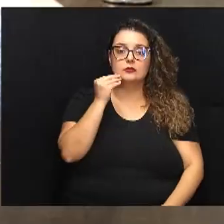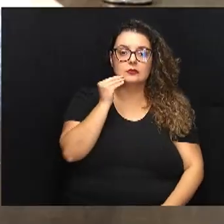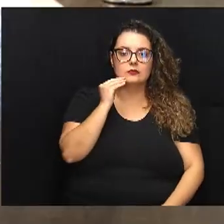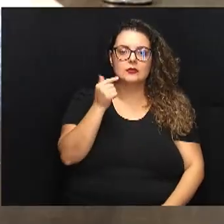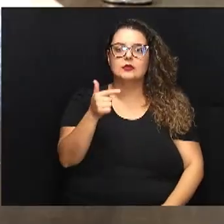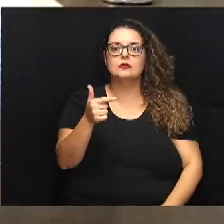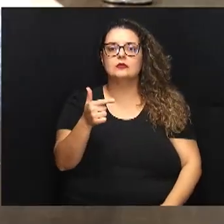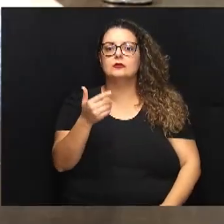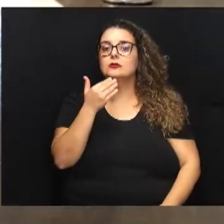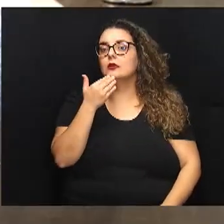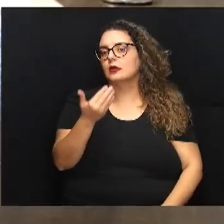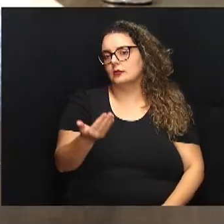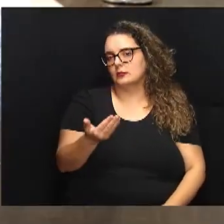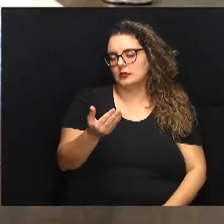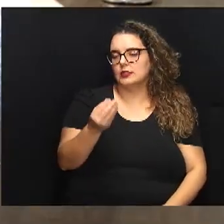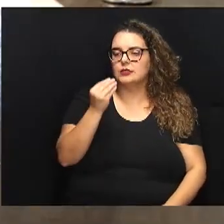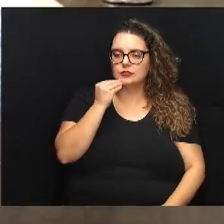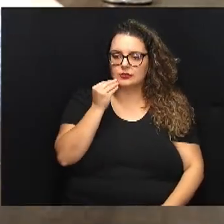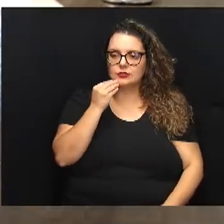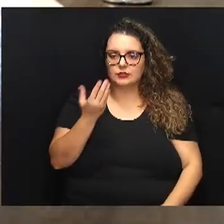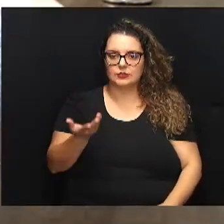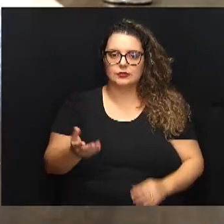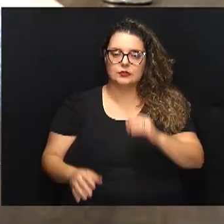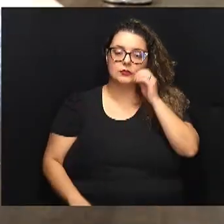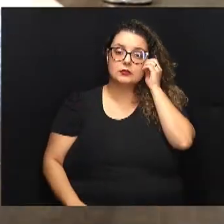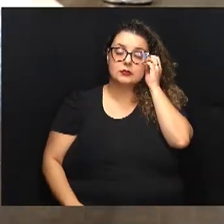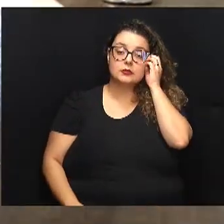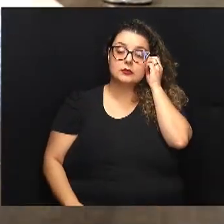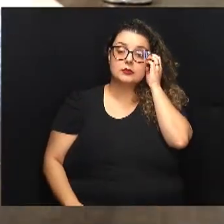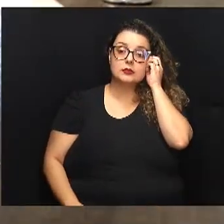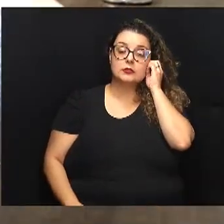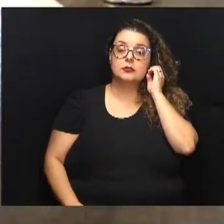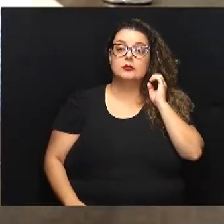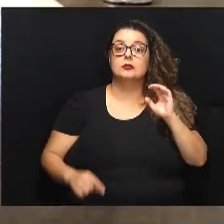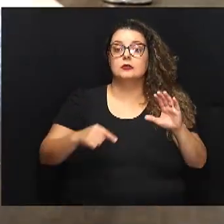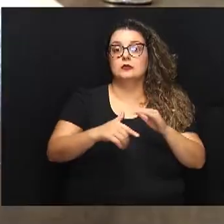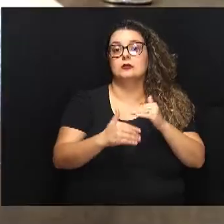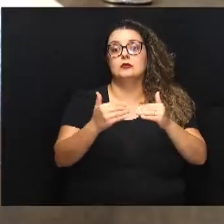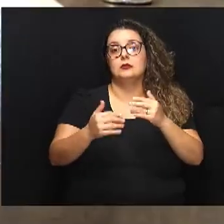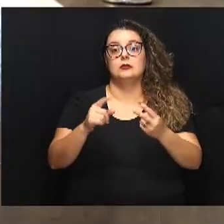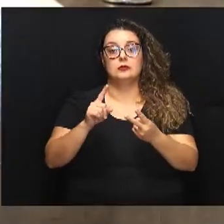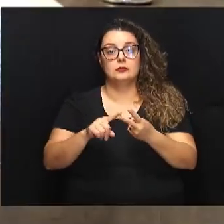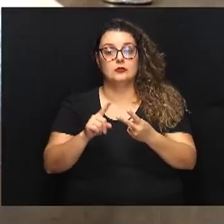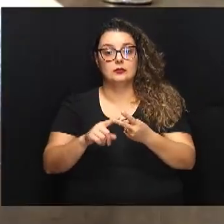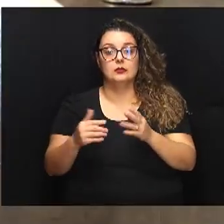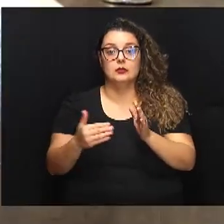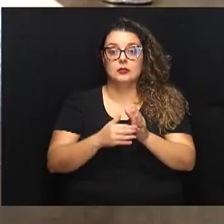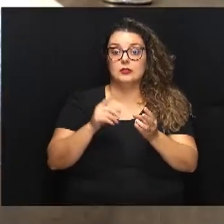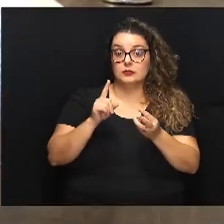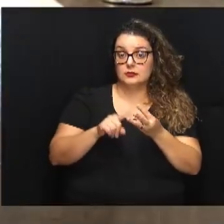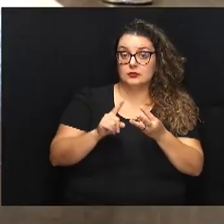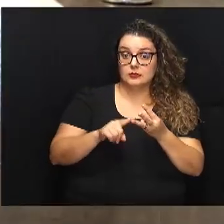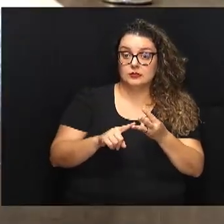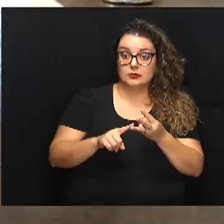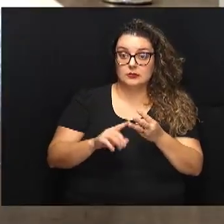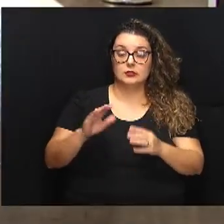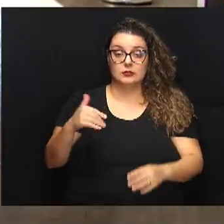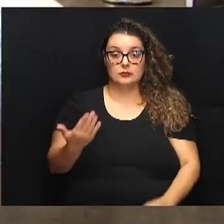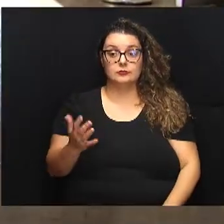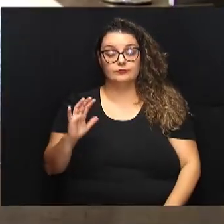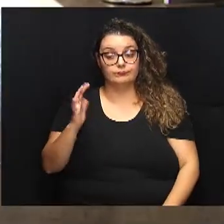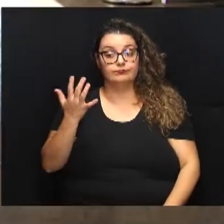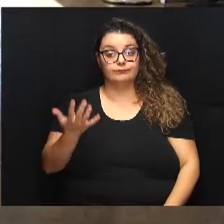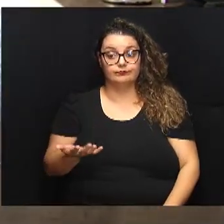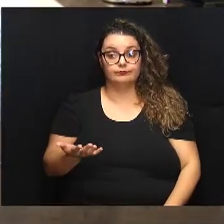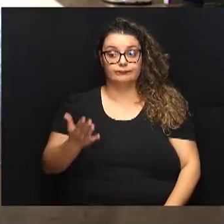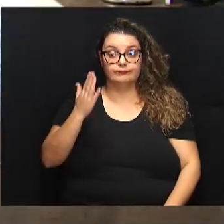teste não é pedido. Então, as pessoas acabam avançando para o estágio 2, até mesmo 3, e aí quando isso acontece, a gente